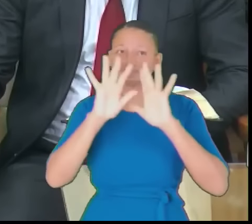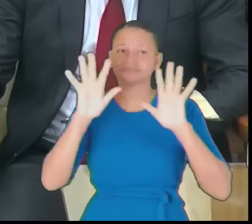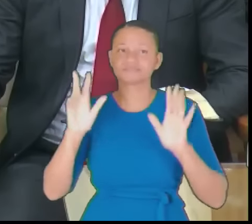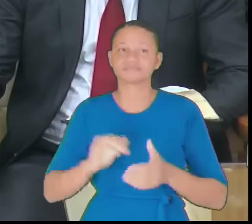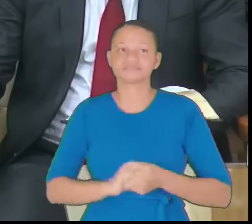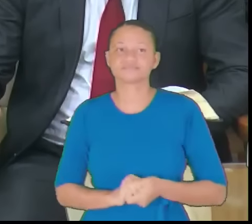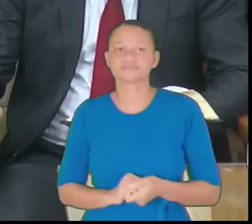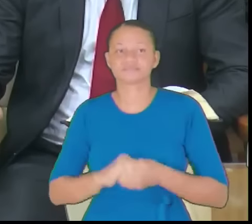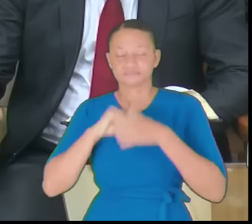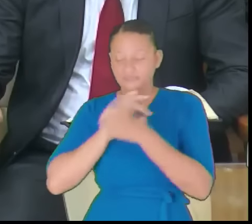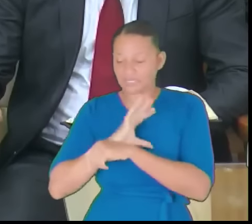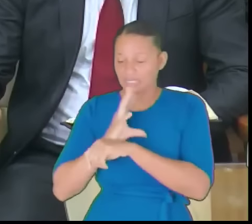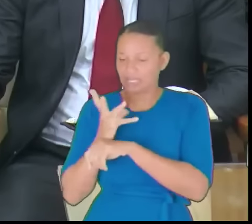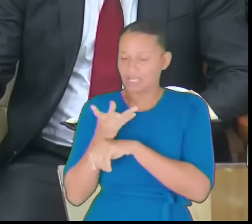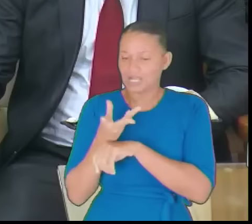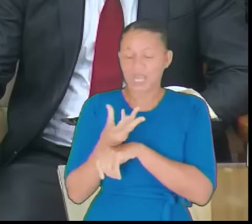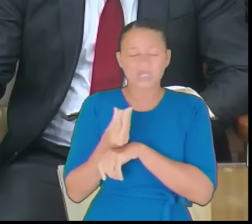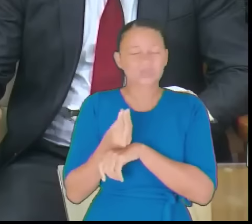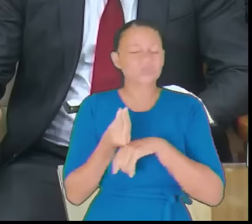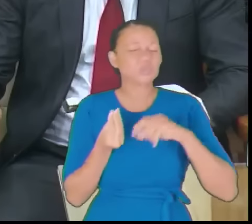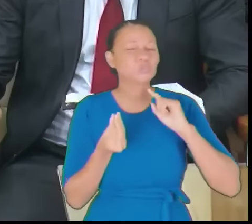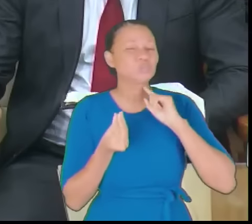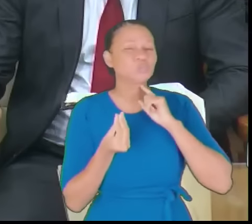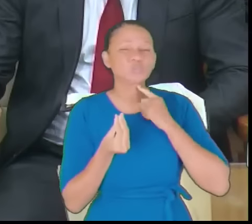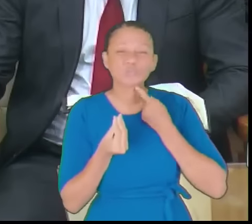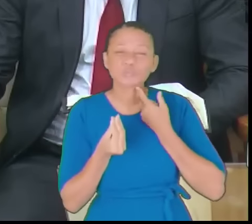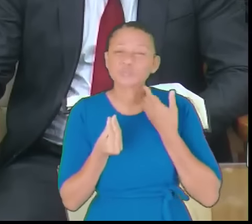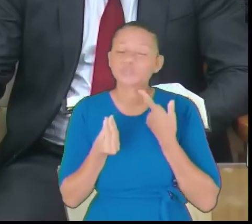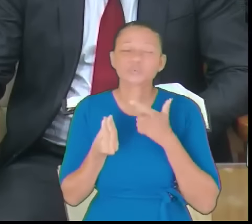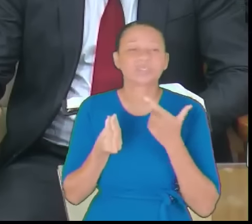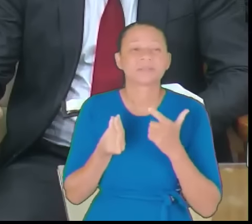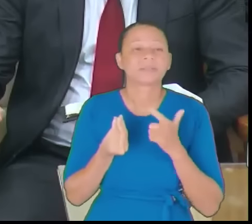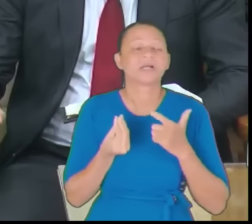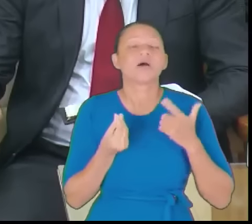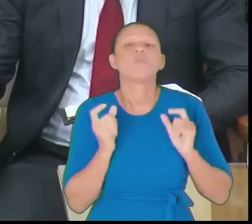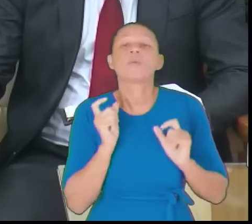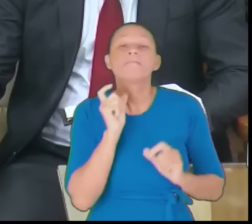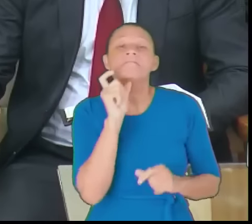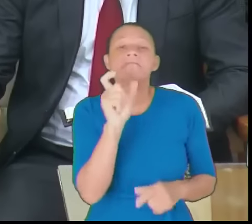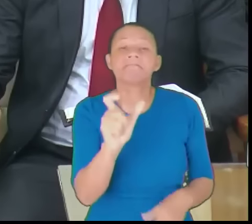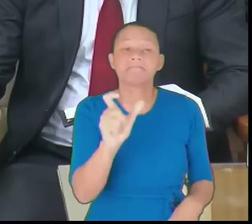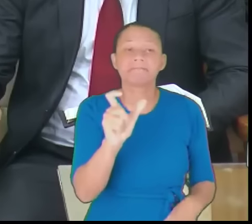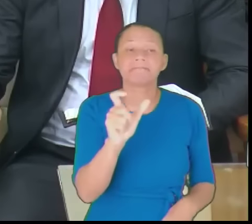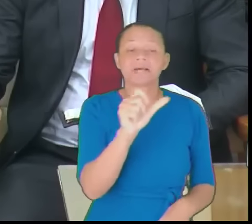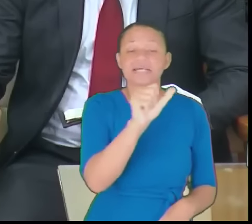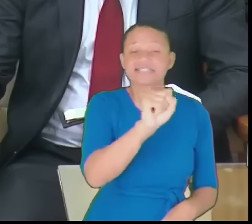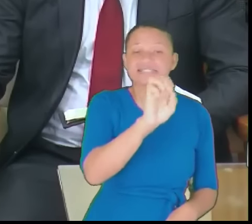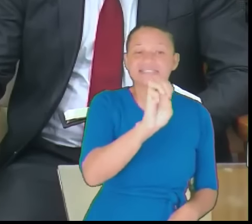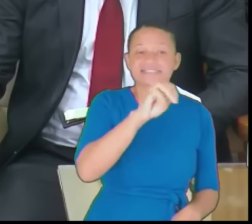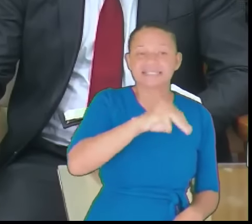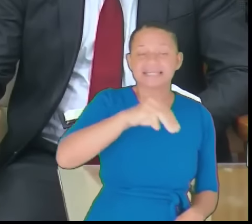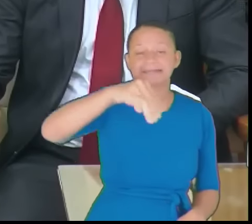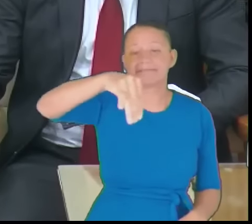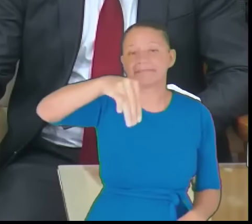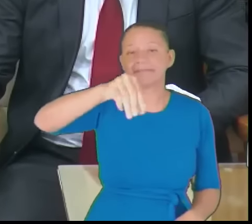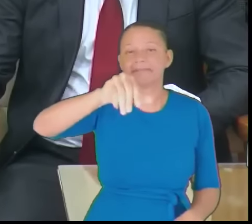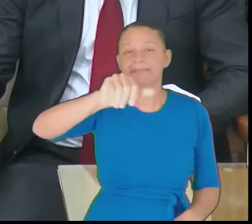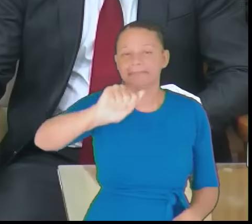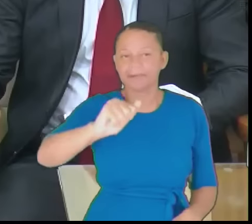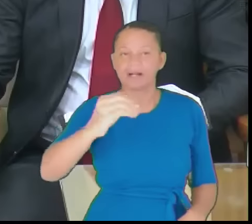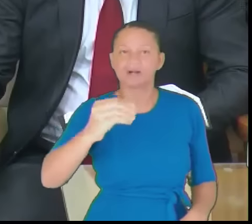A igreja é sem mácula. Eu fui procurar o que significa a palavra sem mácula. Mácula,